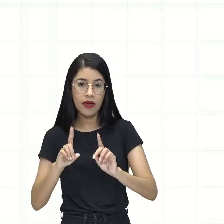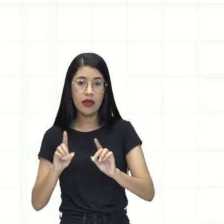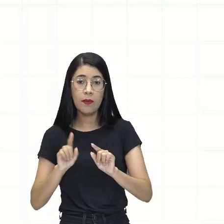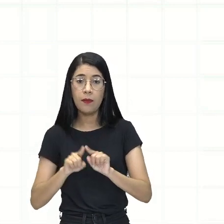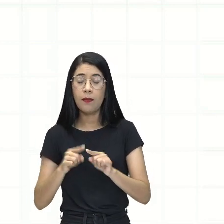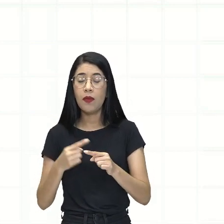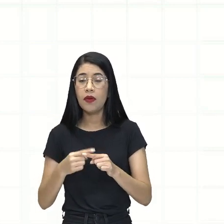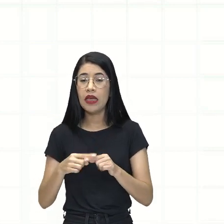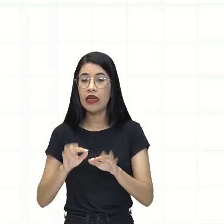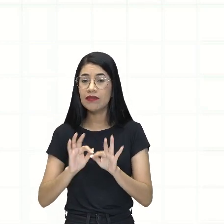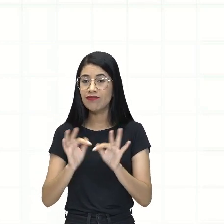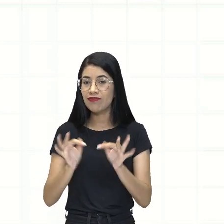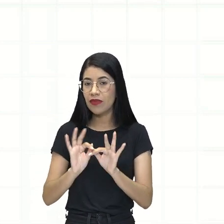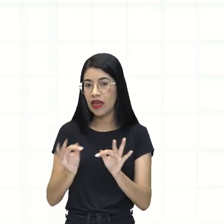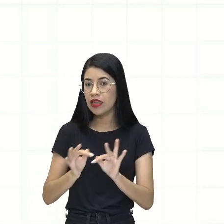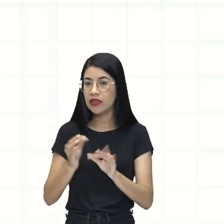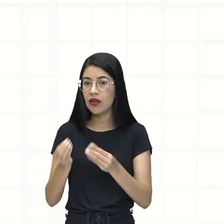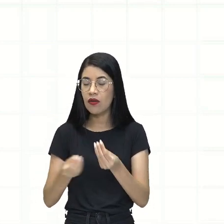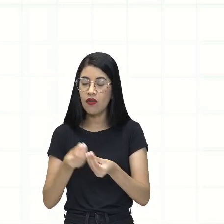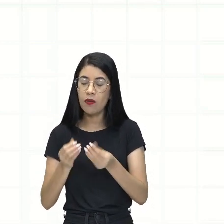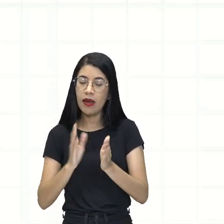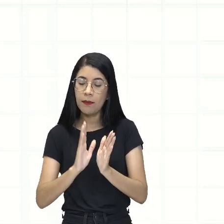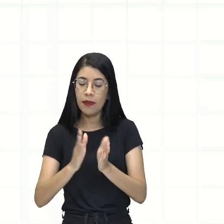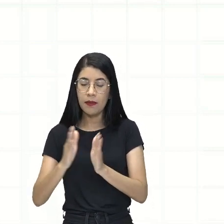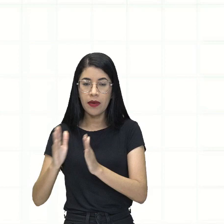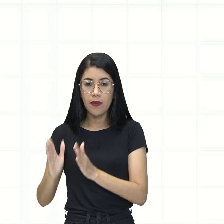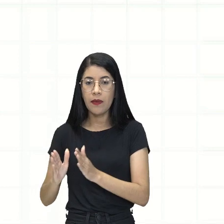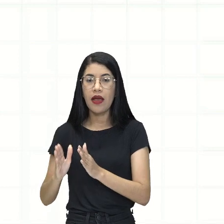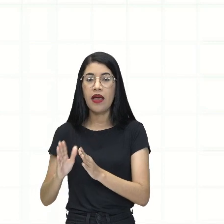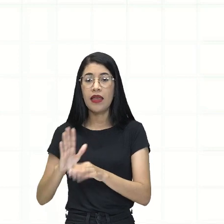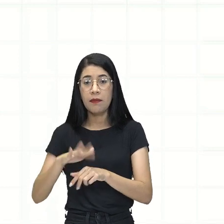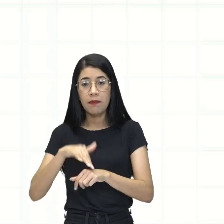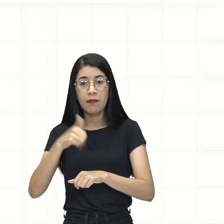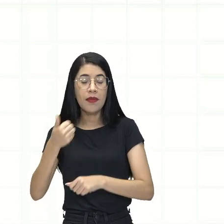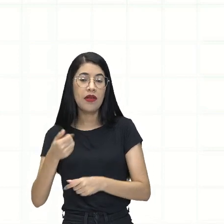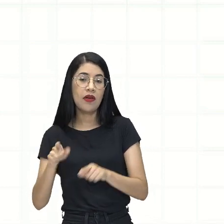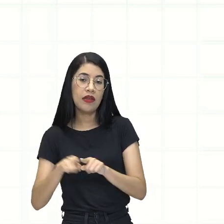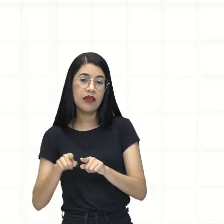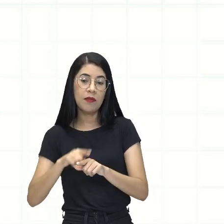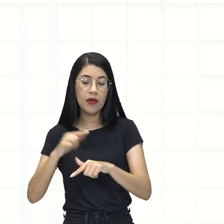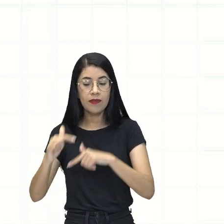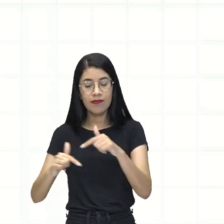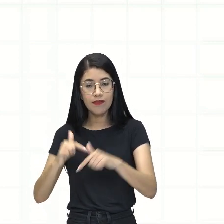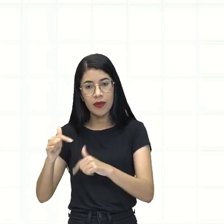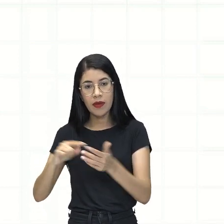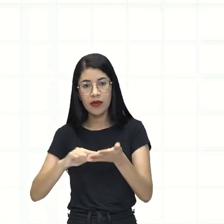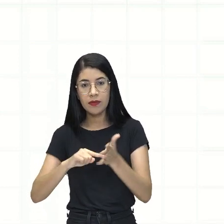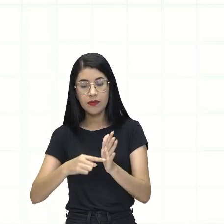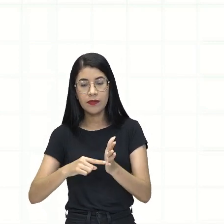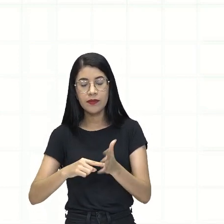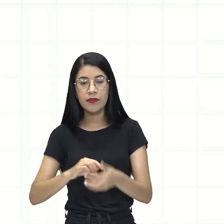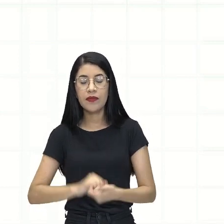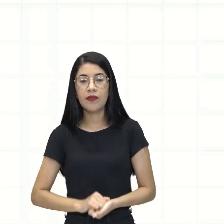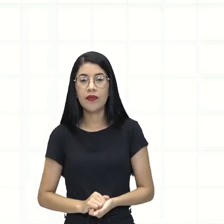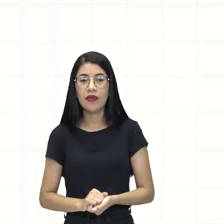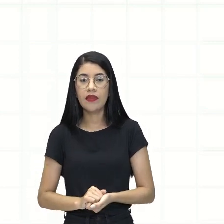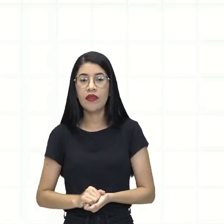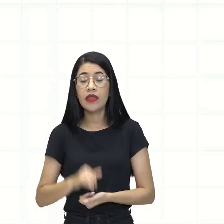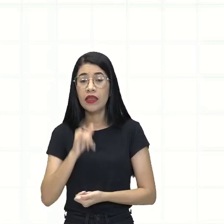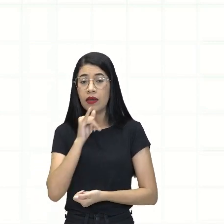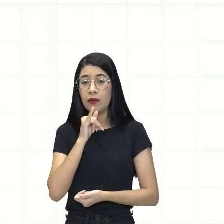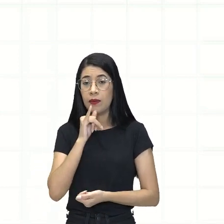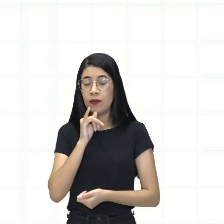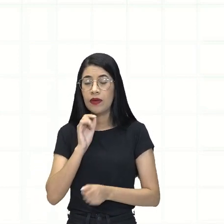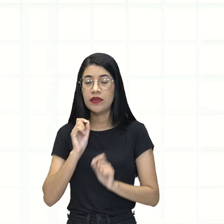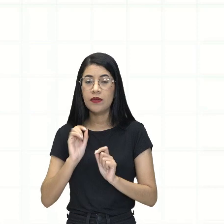processo termodinâmico e aumentando a eficiência da máquina, tá? Então, neste caso ali,